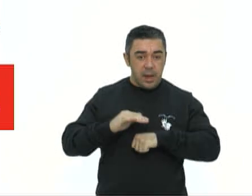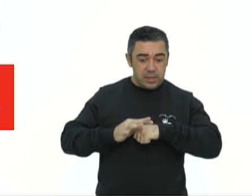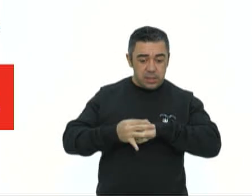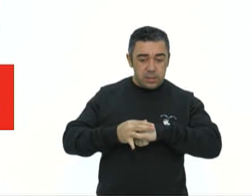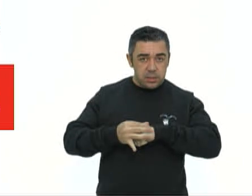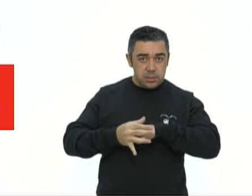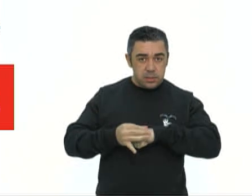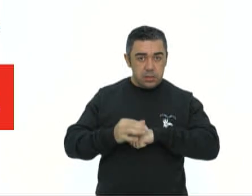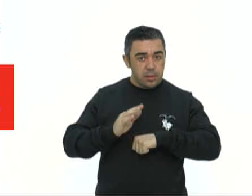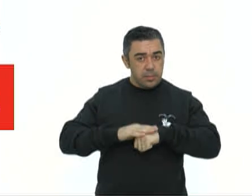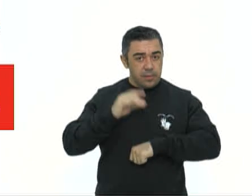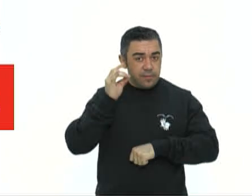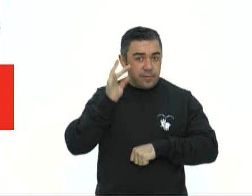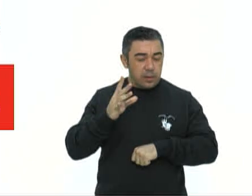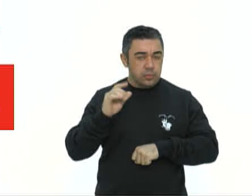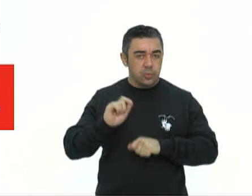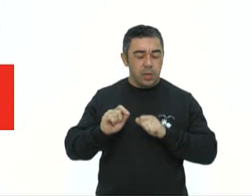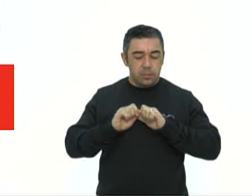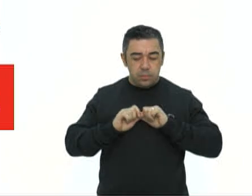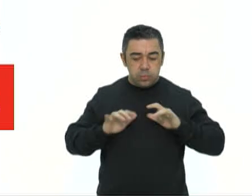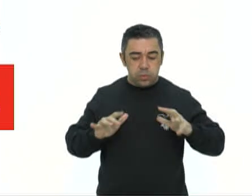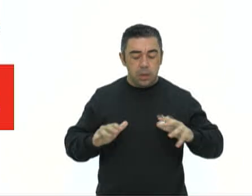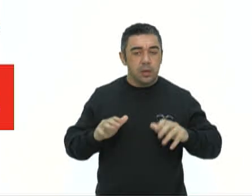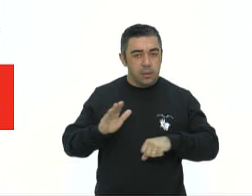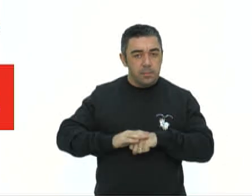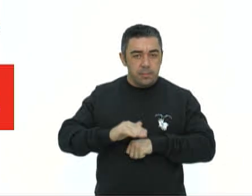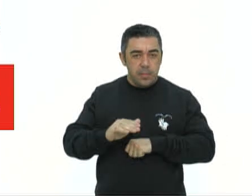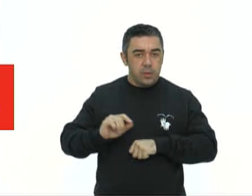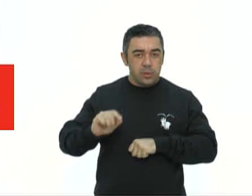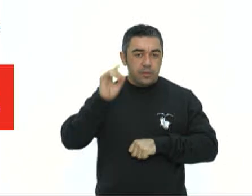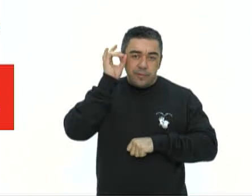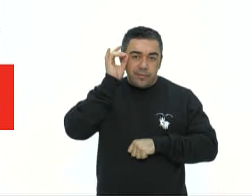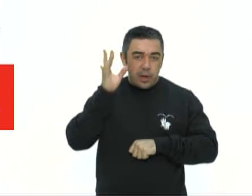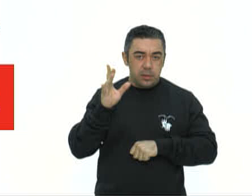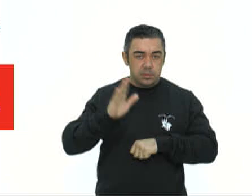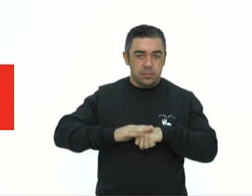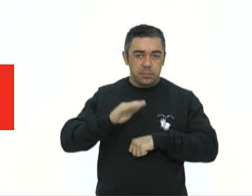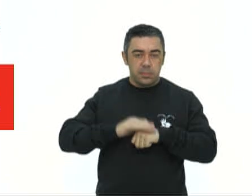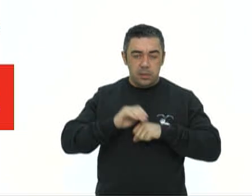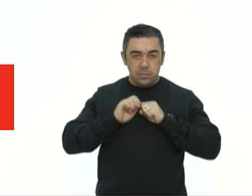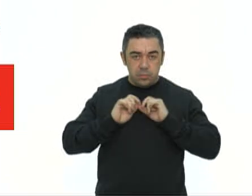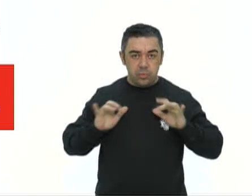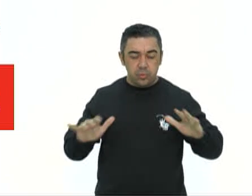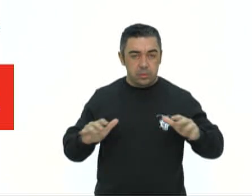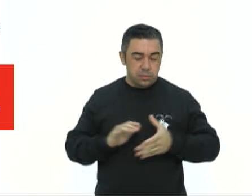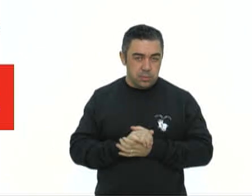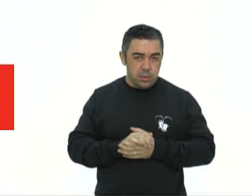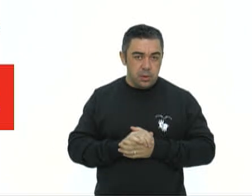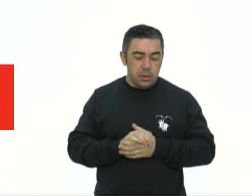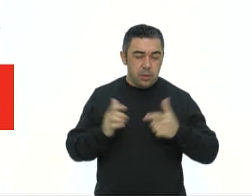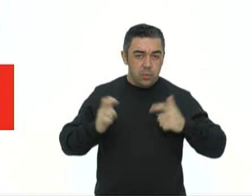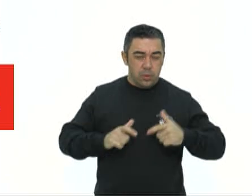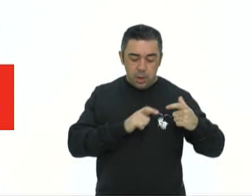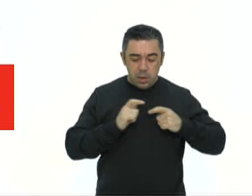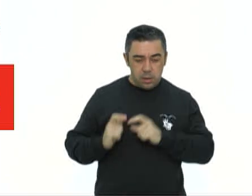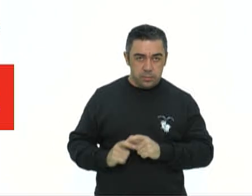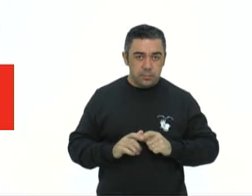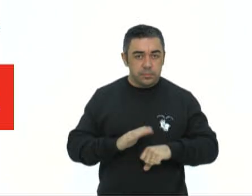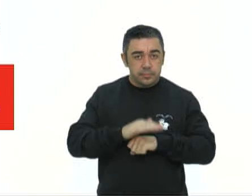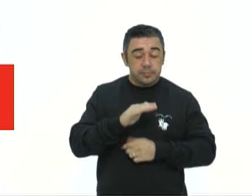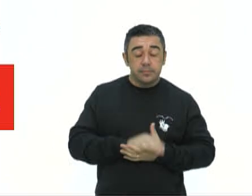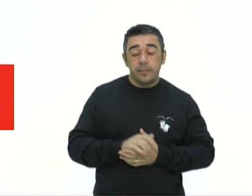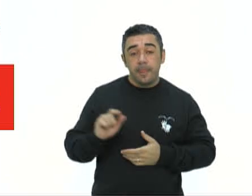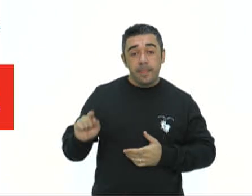ter uma facilidade maior, já que tem mais tecido adiposo, ele também tem uma facilidade maior de multiplicação, ele tem mais campo para isso, né?